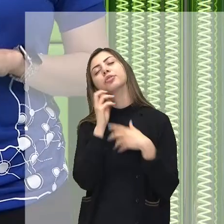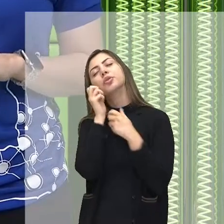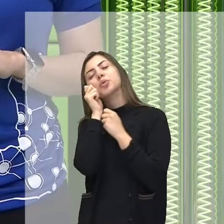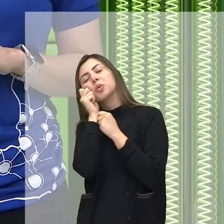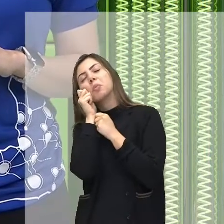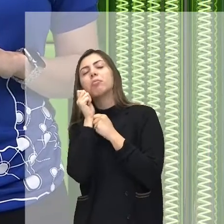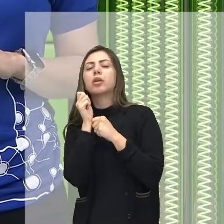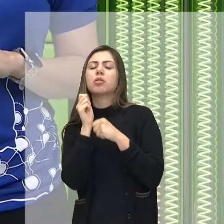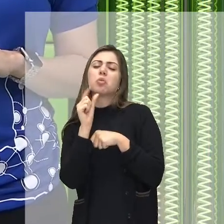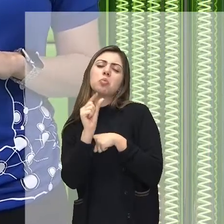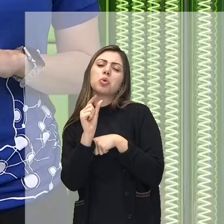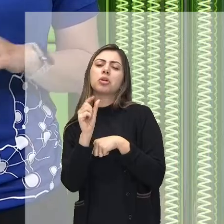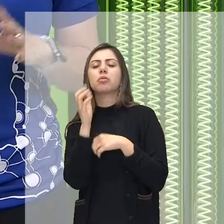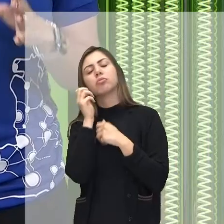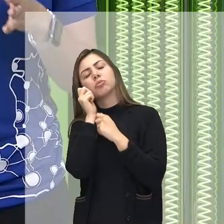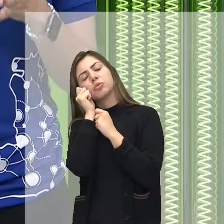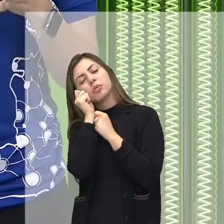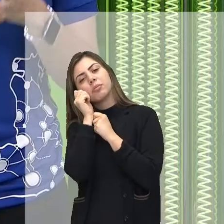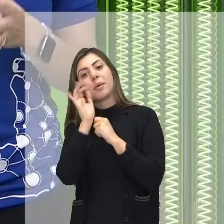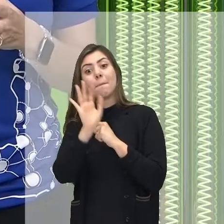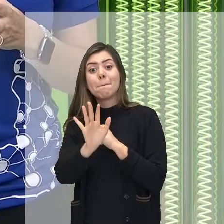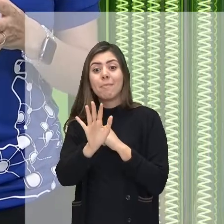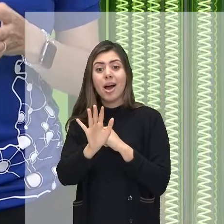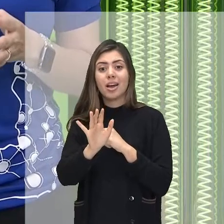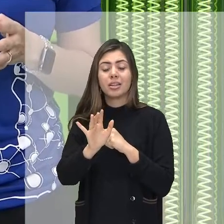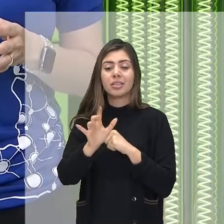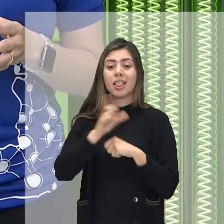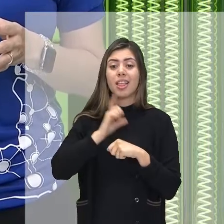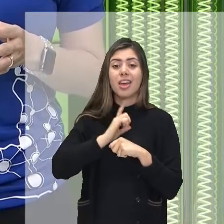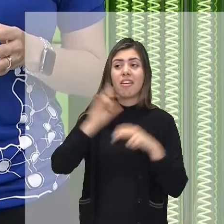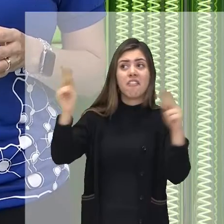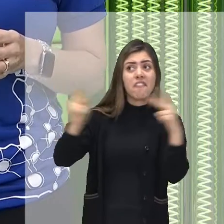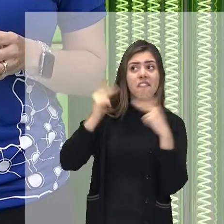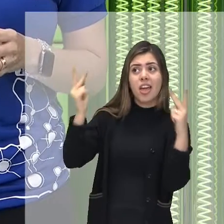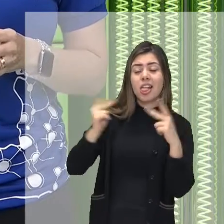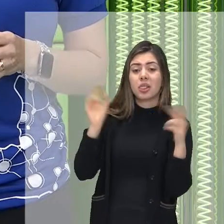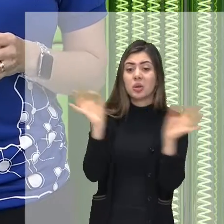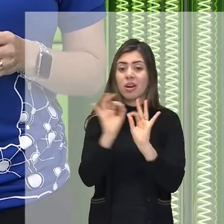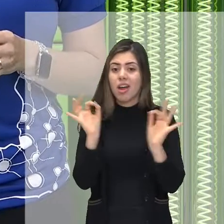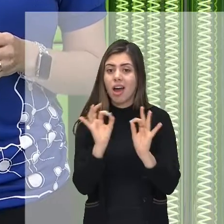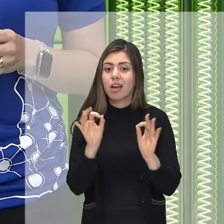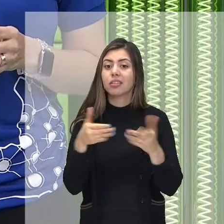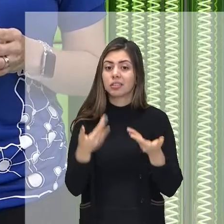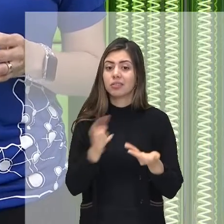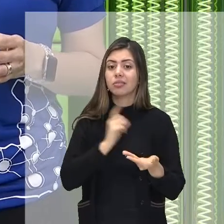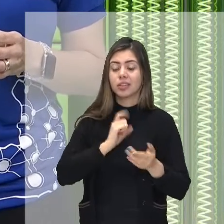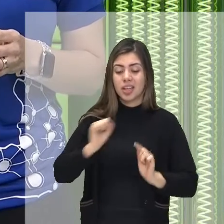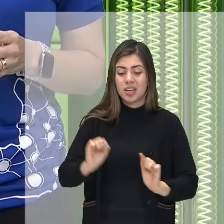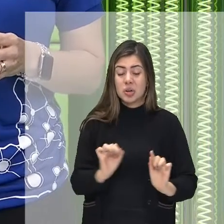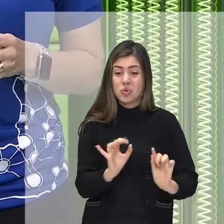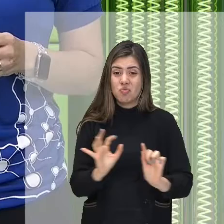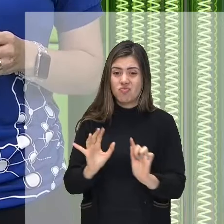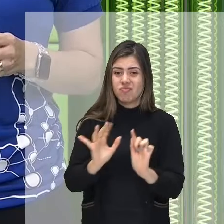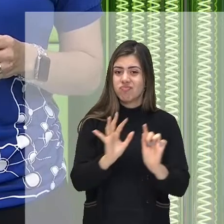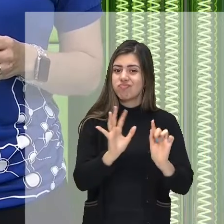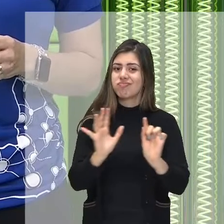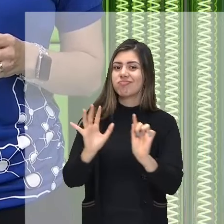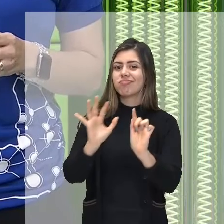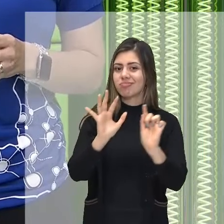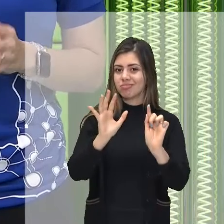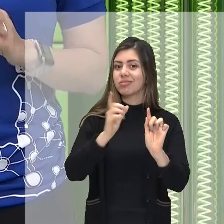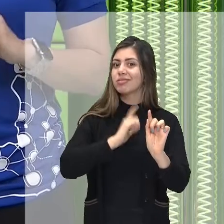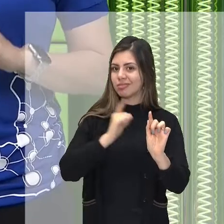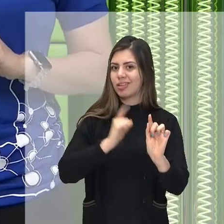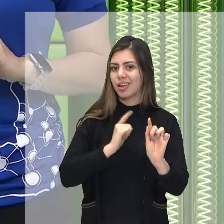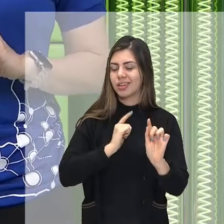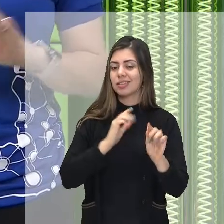ficar aqui descansando um pouquinho. Sendo que em um ambiente fechado, a fumaça está sendo gerada, né? O gás está sendo